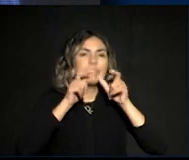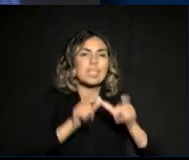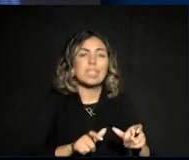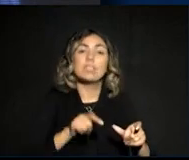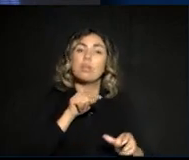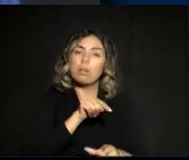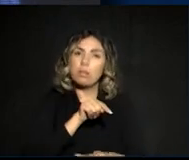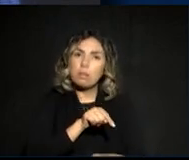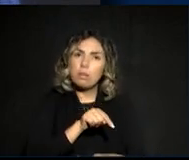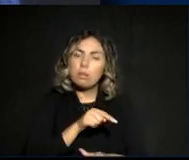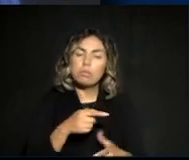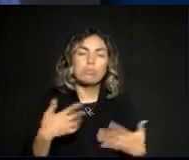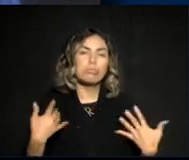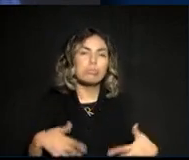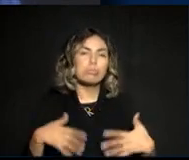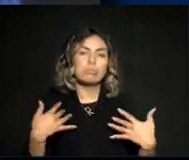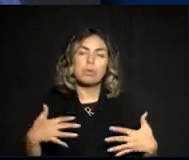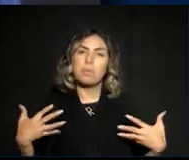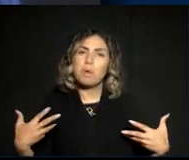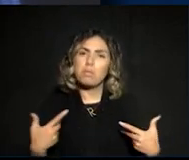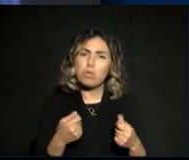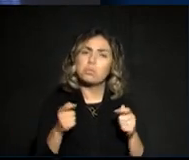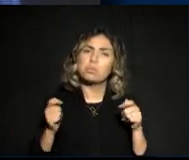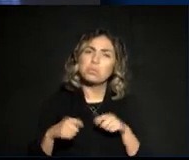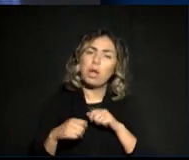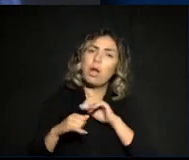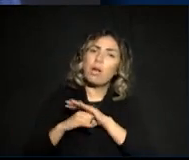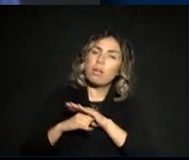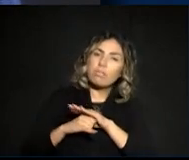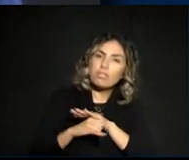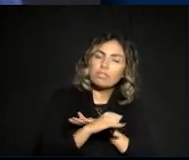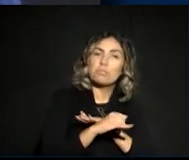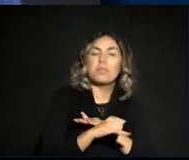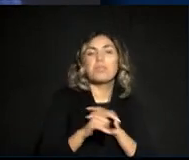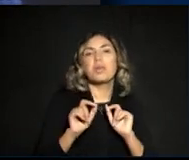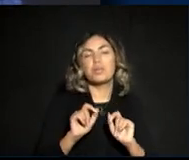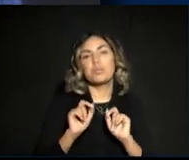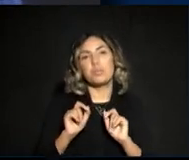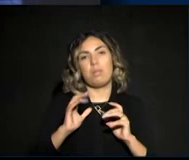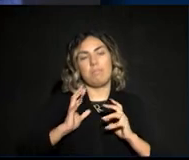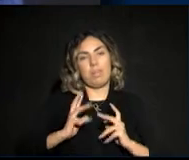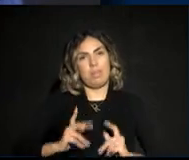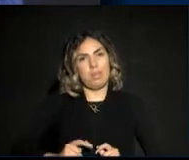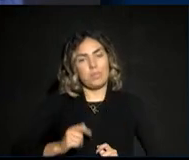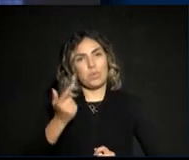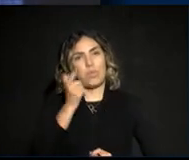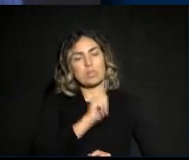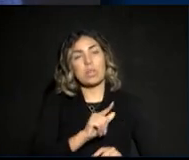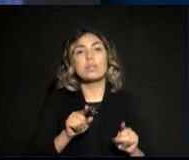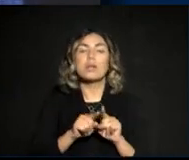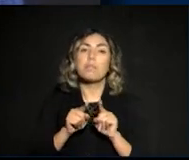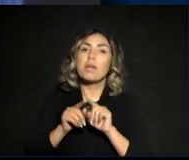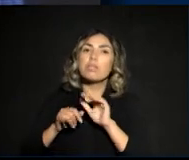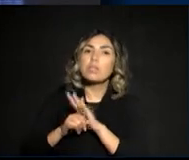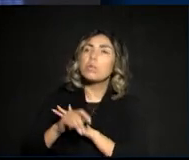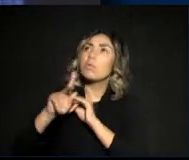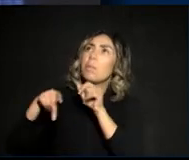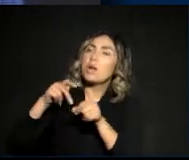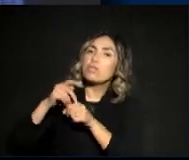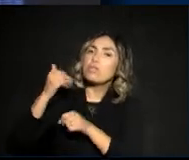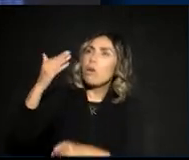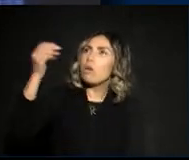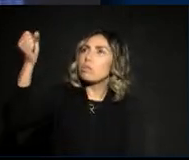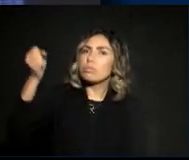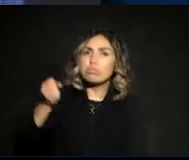aqui tem um potencial enorme de trazer investimento na área do saneamento básico nós trouxemos investidores estrangeiros